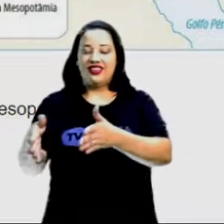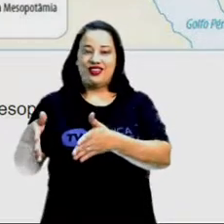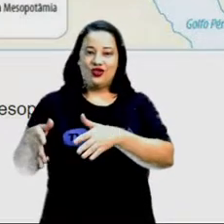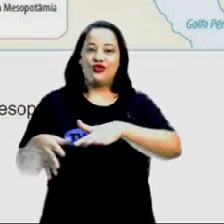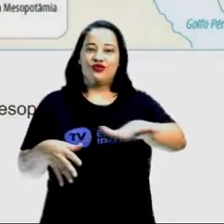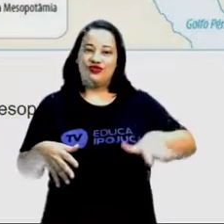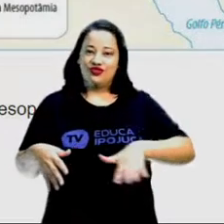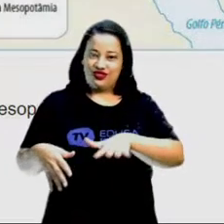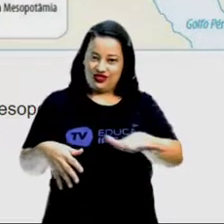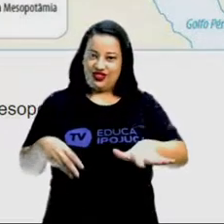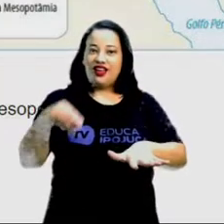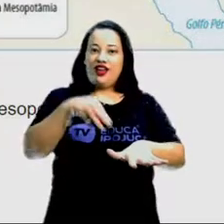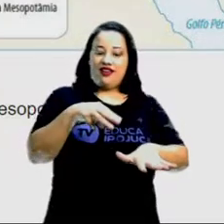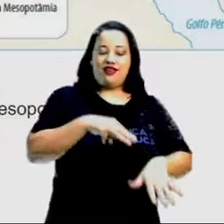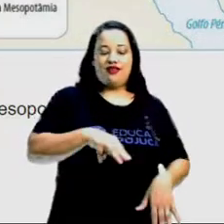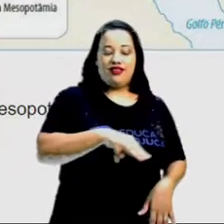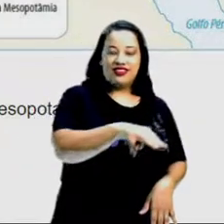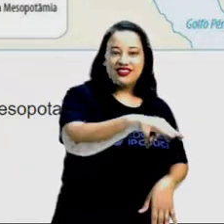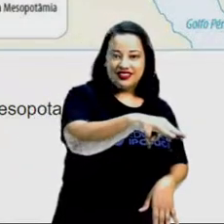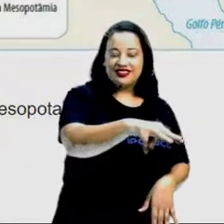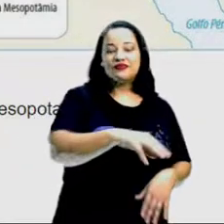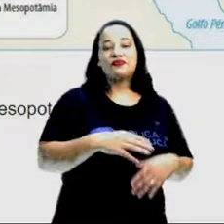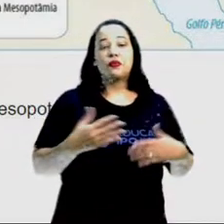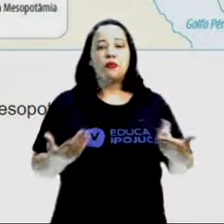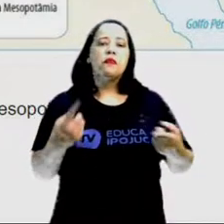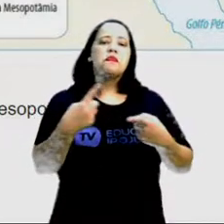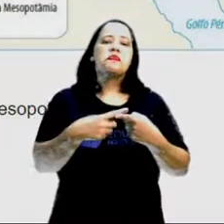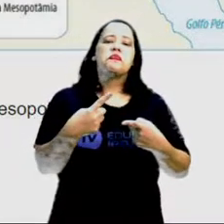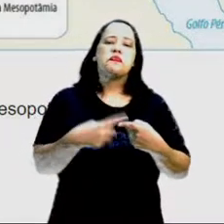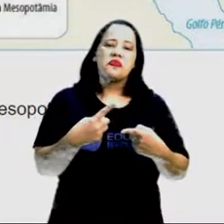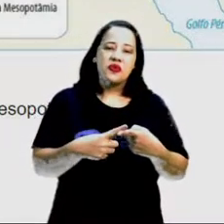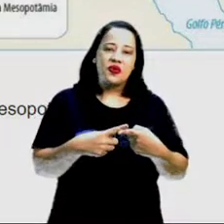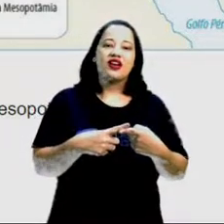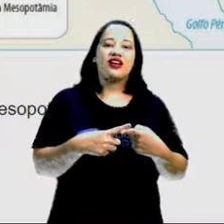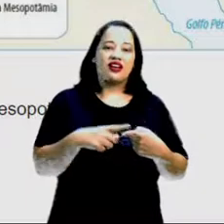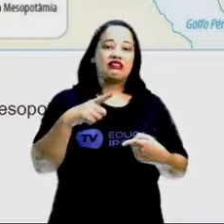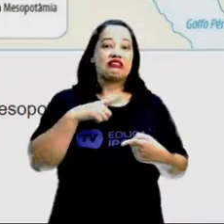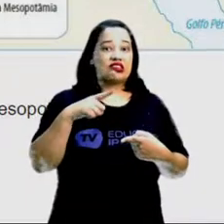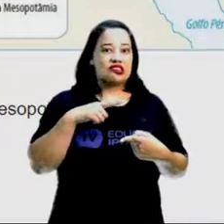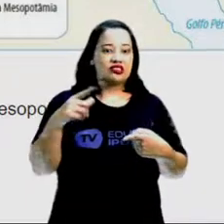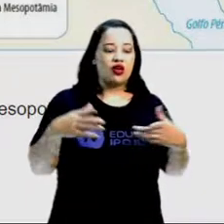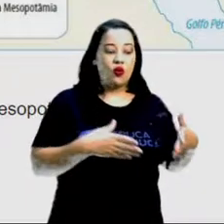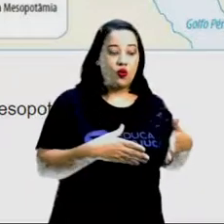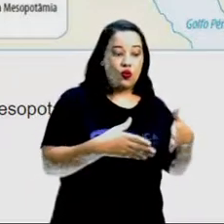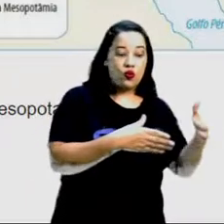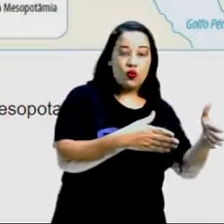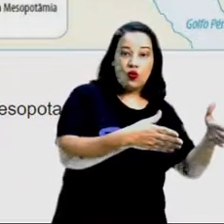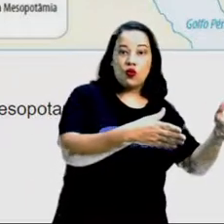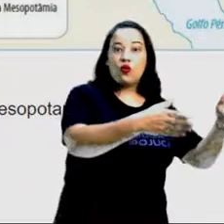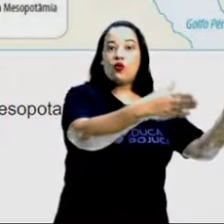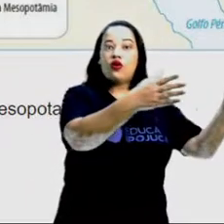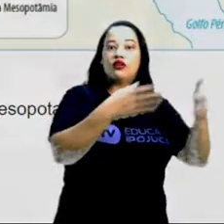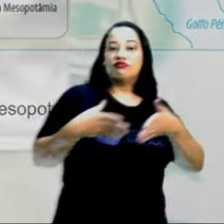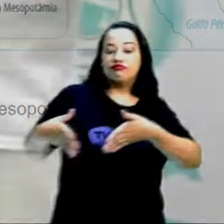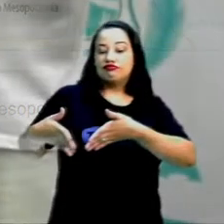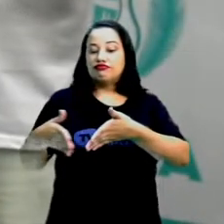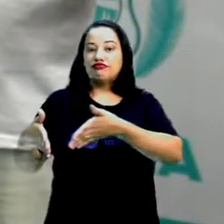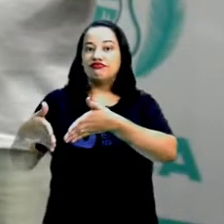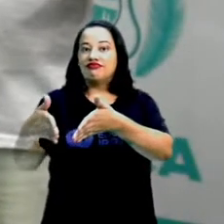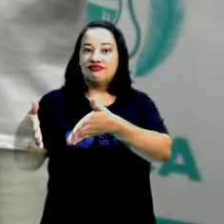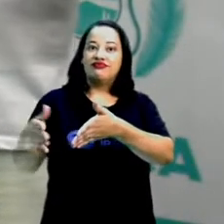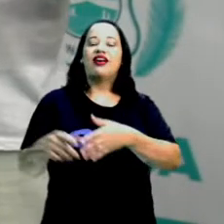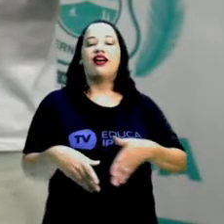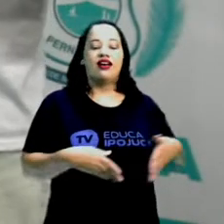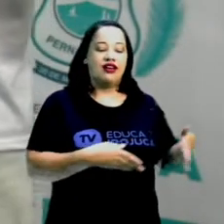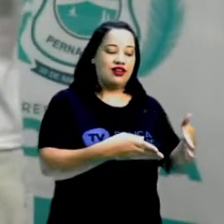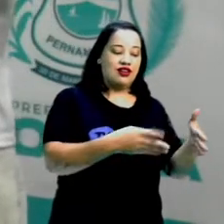que região entre rios? Porque lá tem dois grandes rios muito importantes, que são os rios